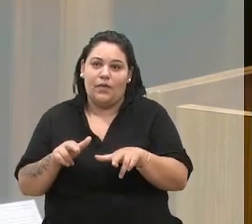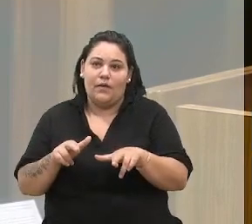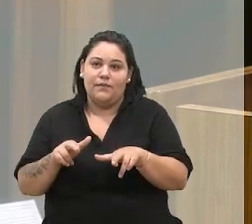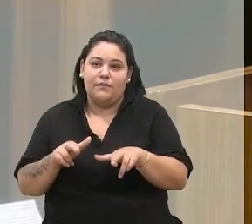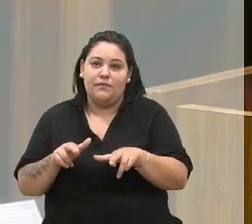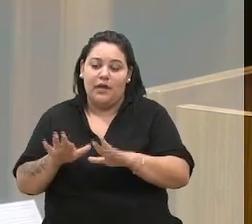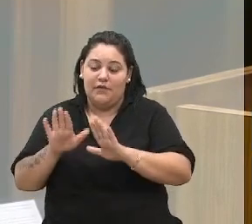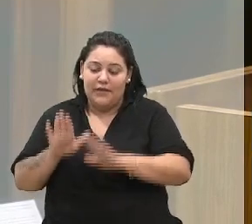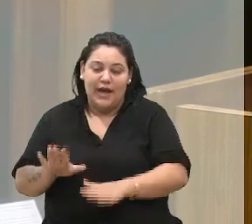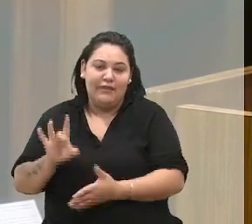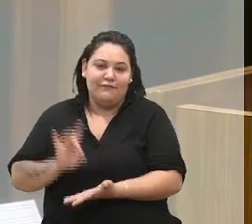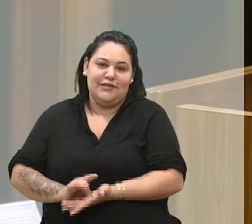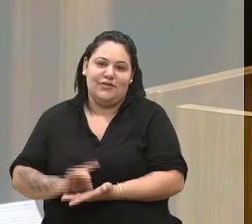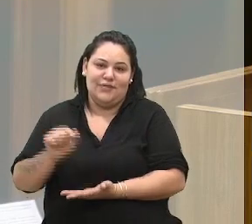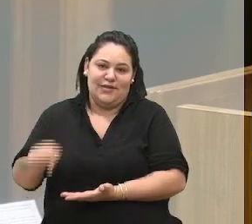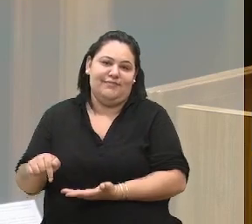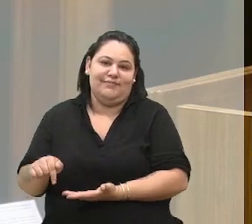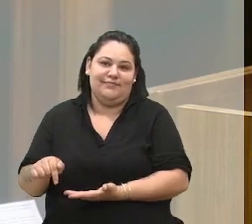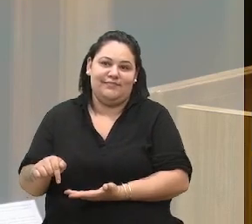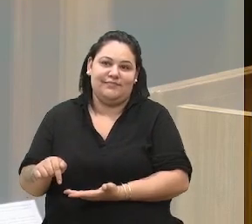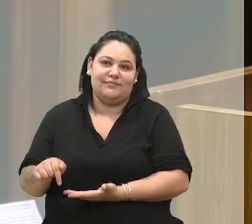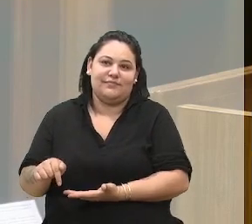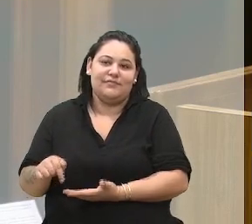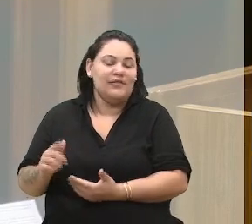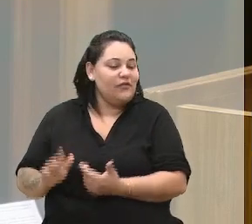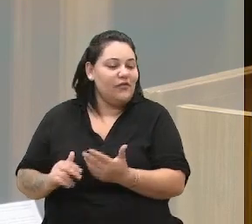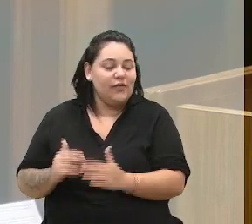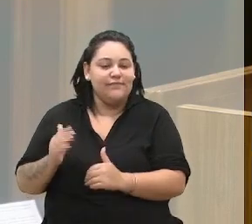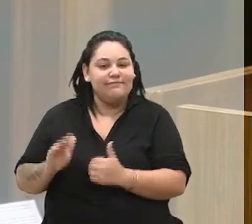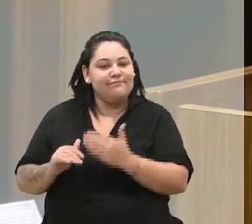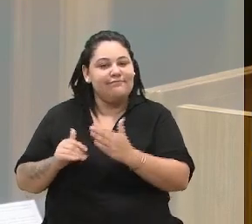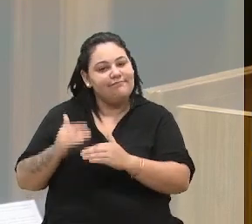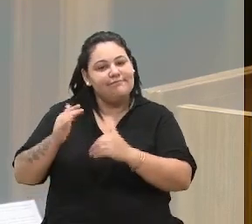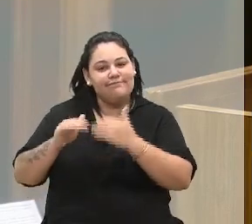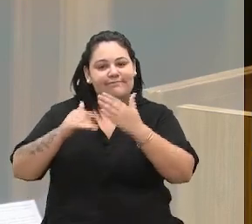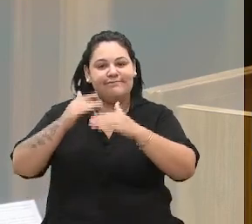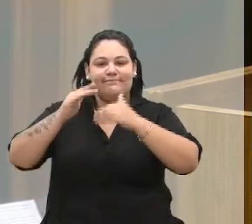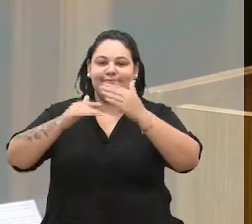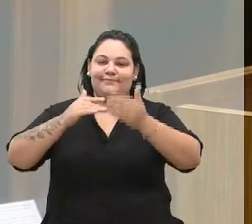forma definitiva. E assim foi o grande início.